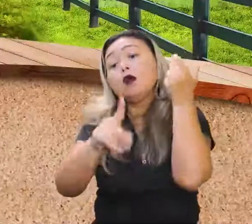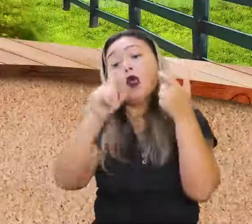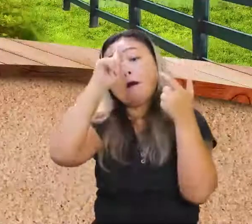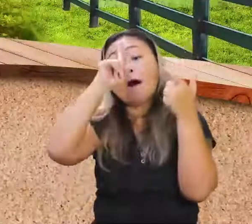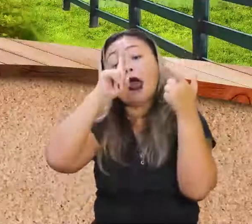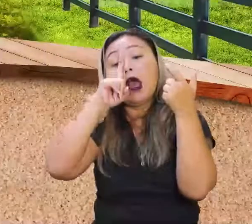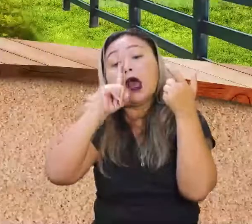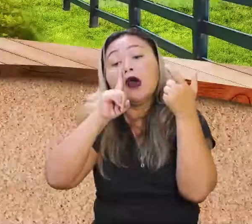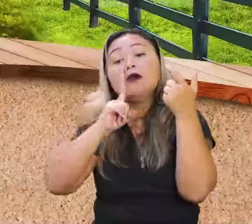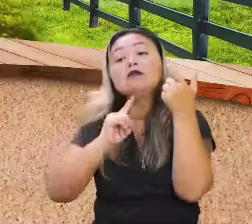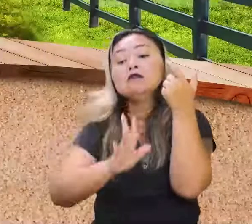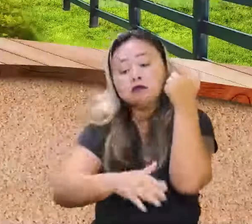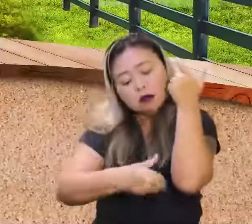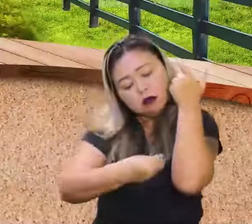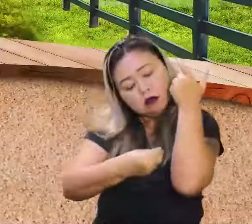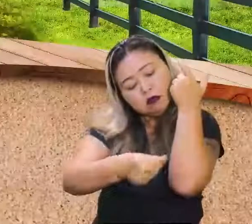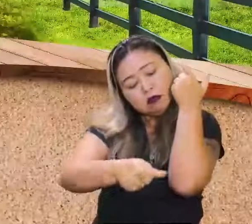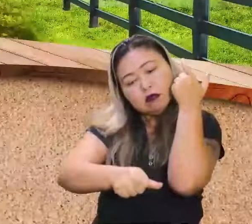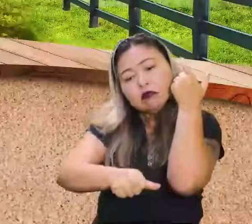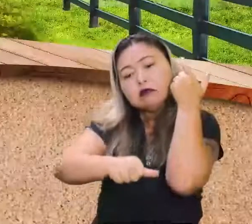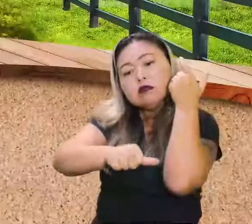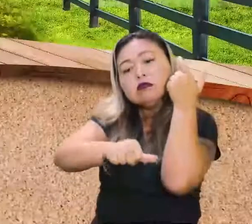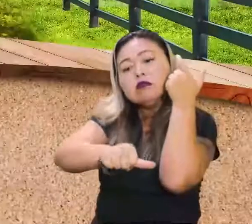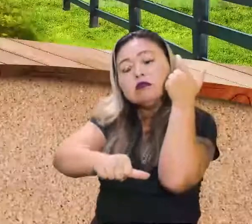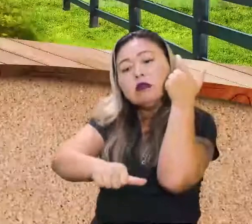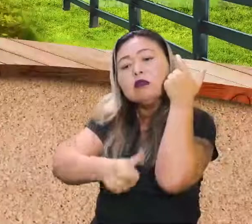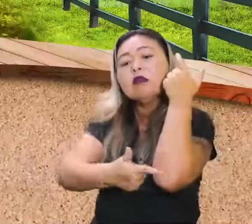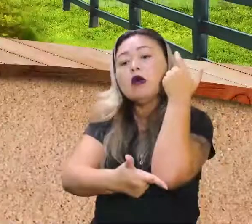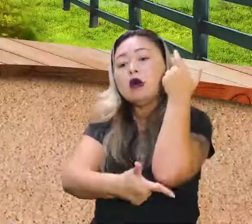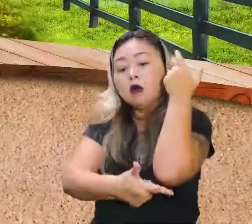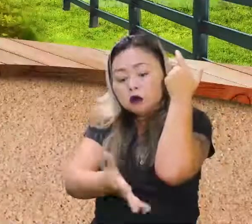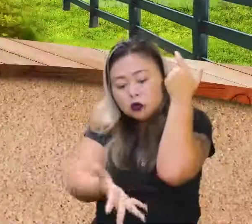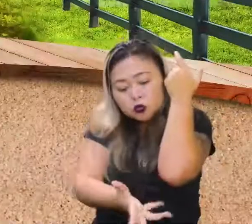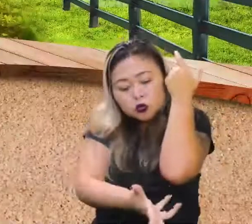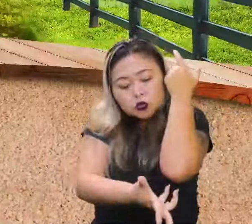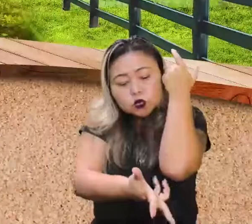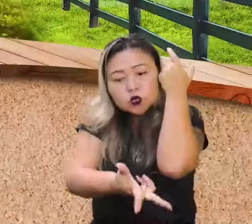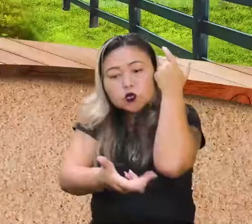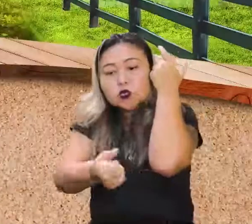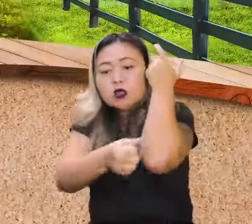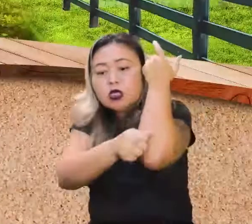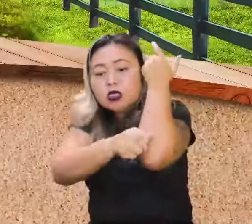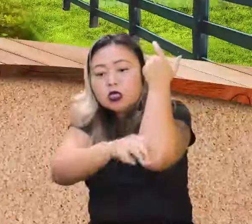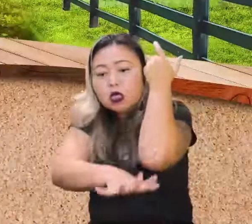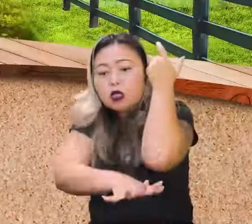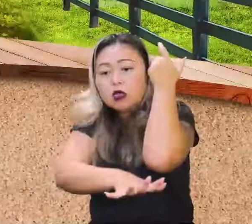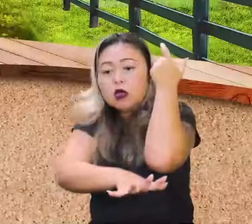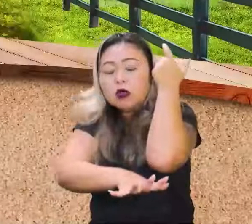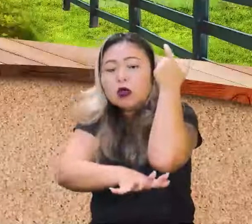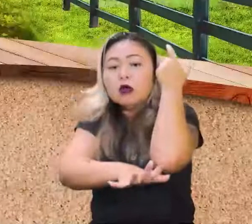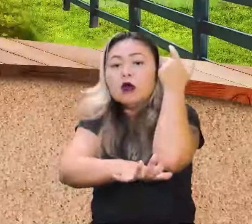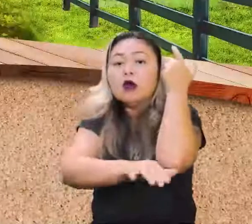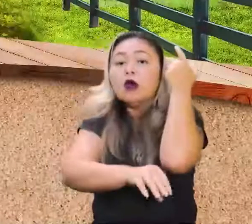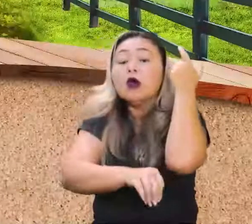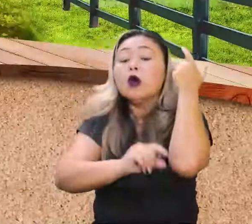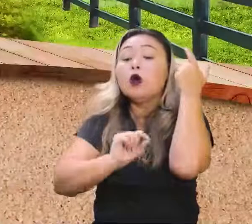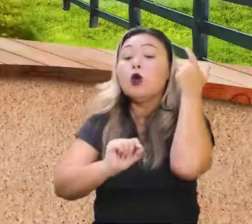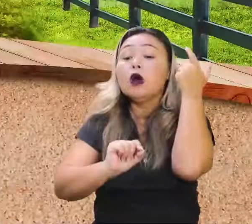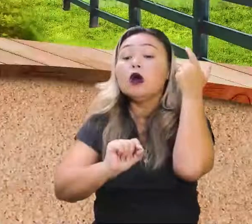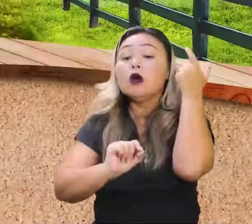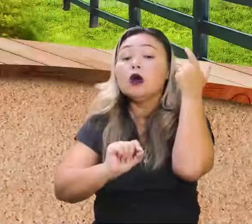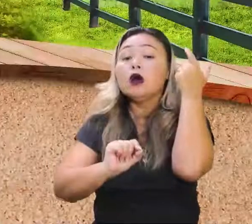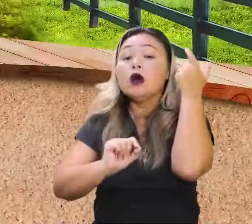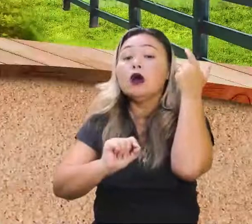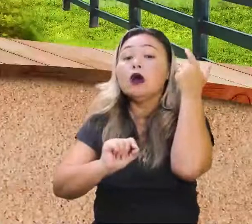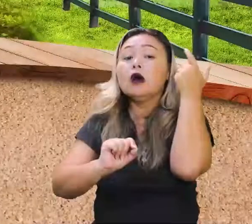amareladas. Isso é um processo de transformação. Por isso que a gente recolhe toda a bosta, para fazer o que,